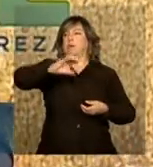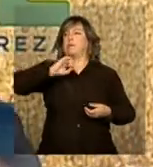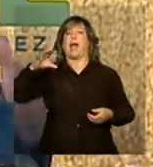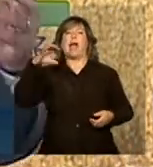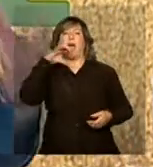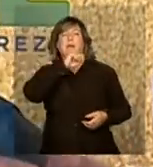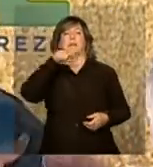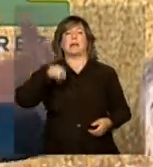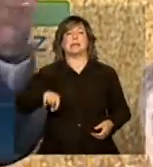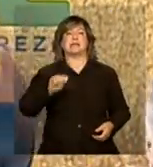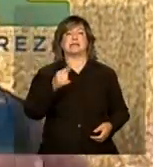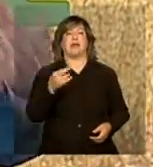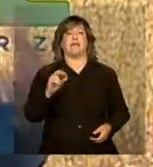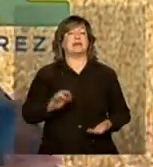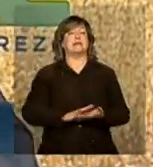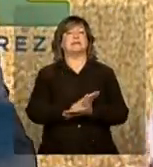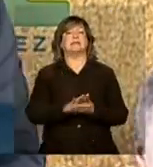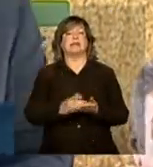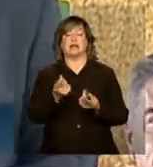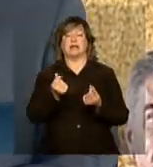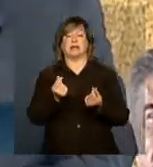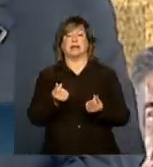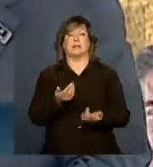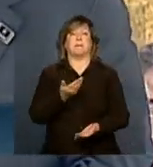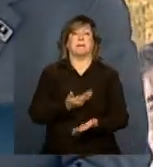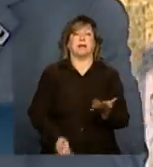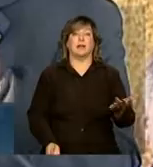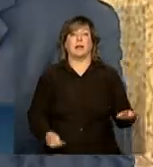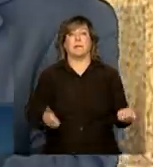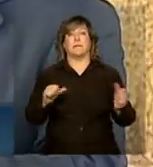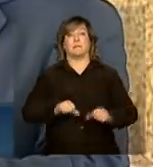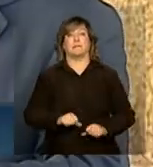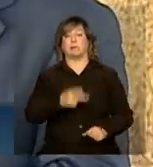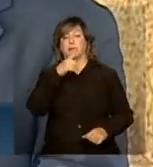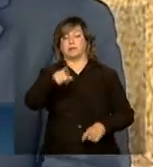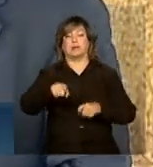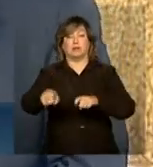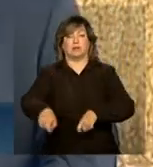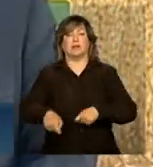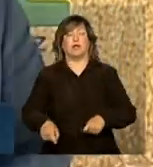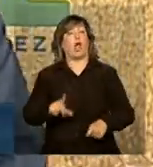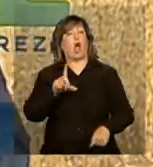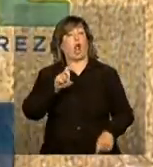safra se onerar o bolso do produtor rural? É com a logística.